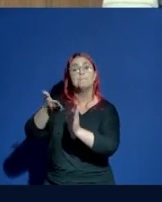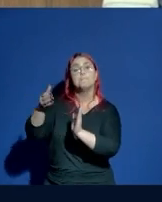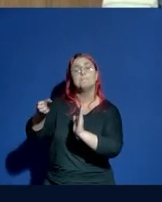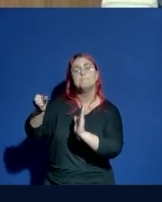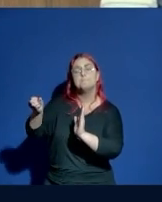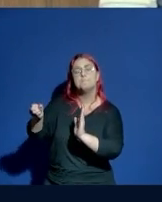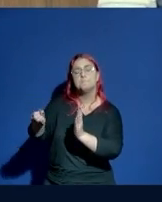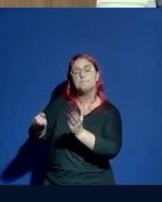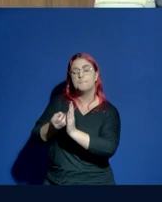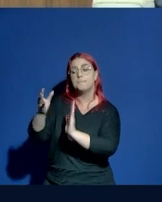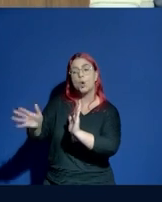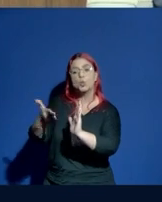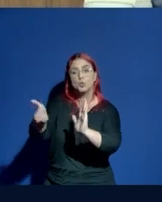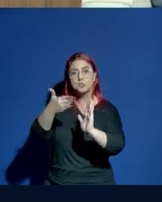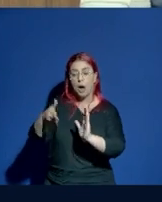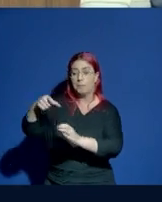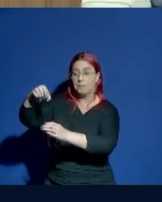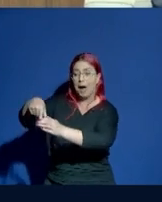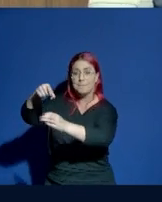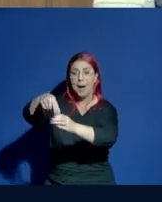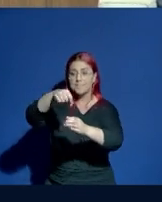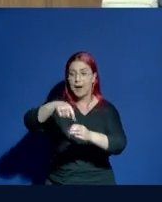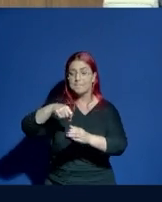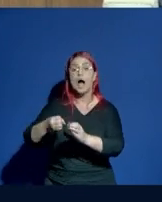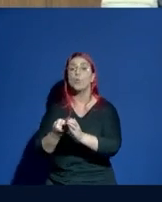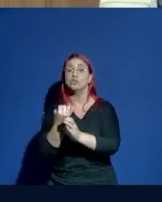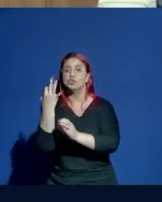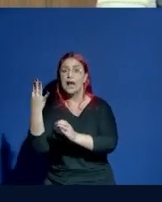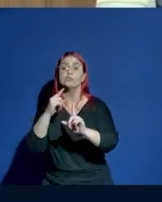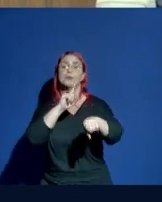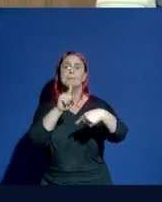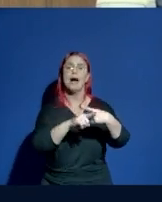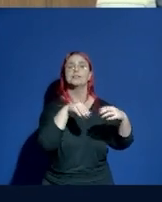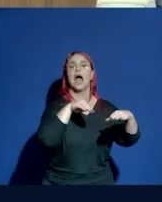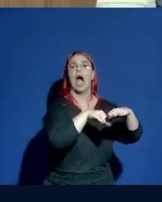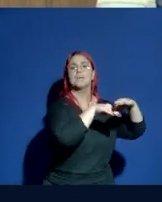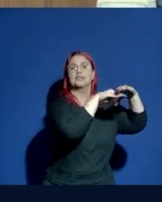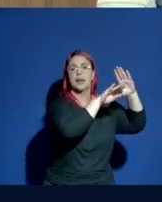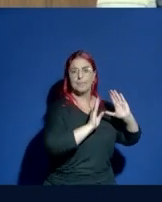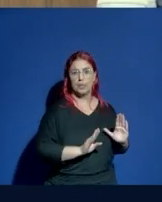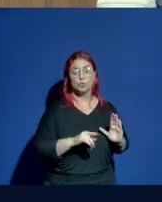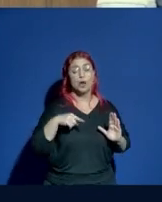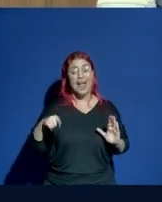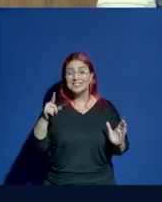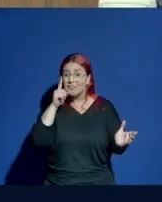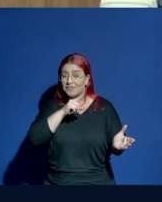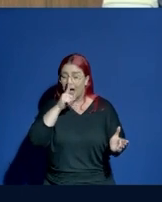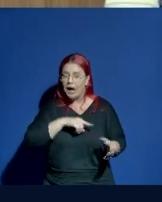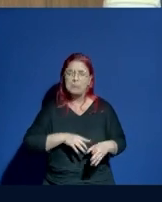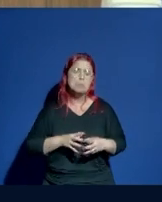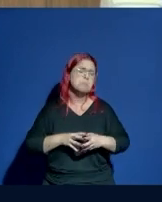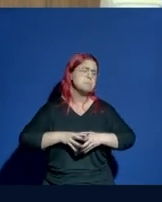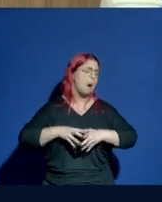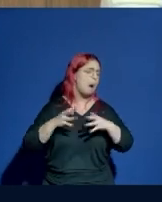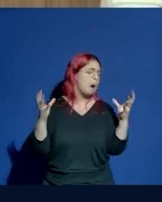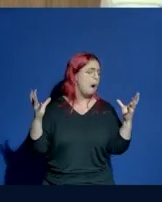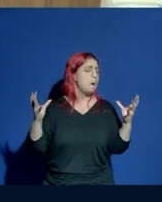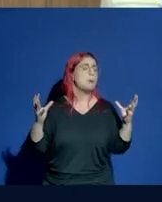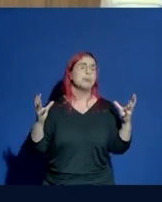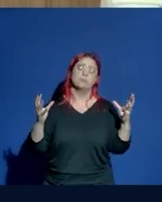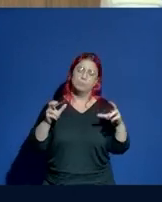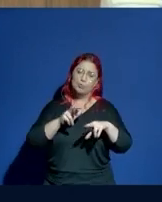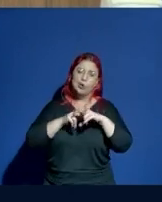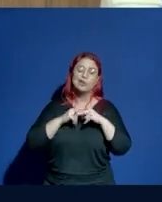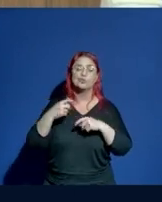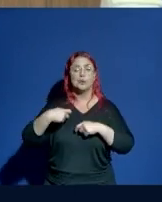e a capacidade de armazenar esse esse GAP tá crescendo numa maneira assustadora ele é fundamental para poder regular